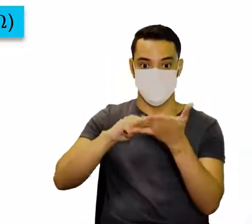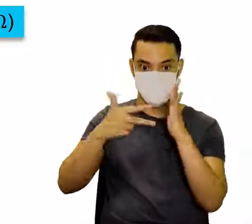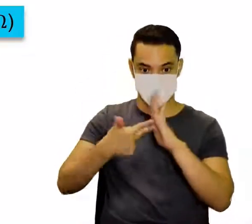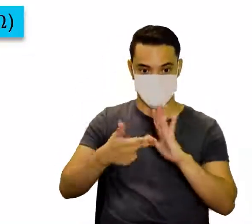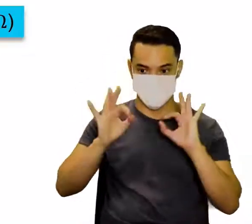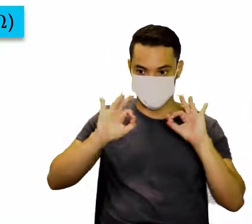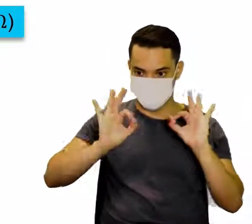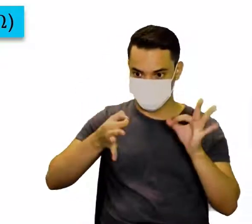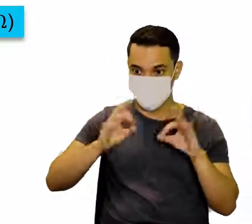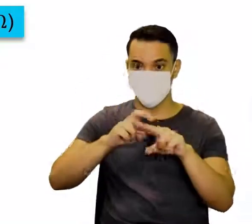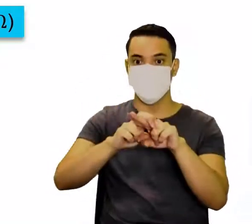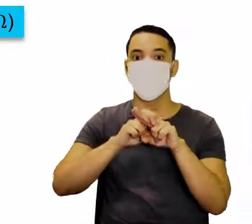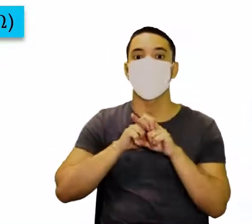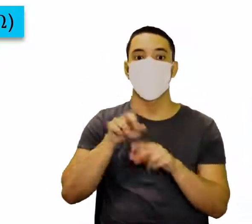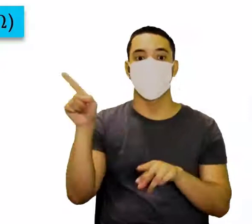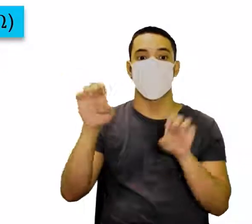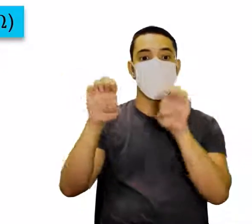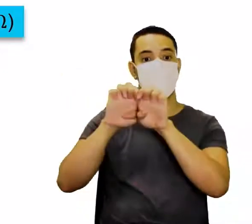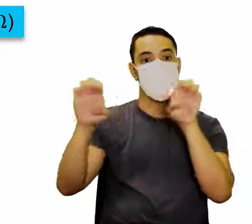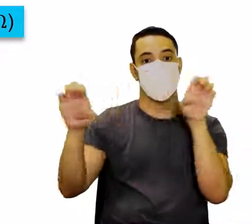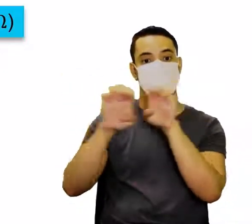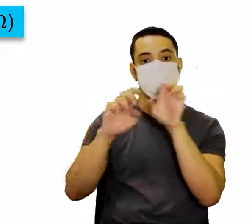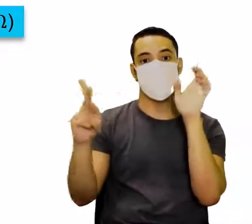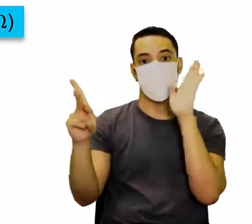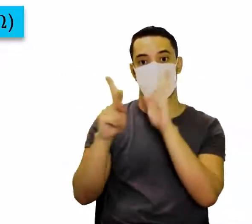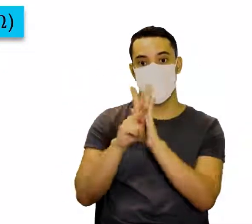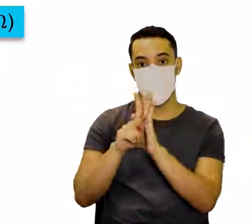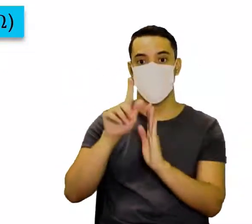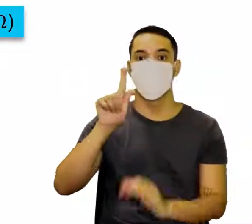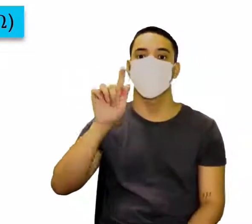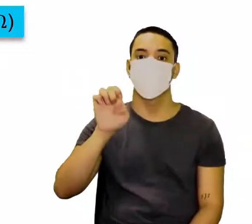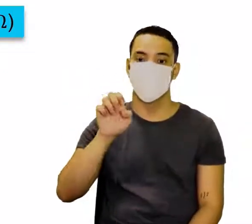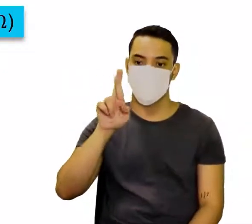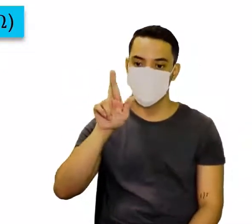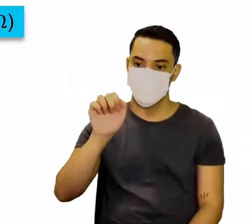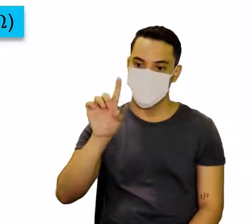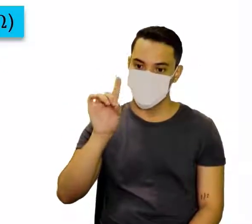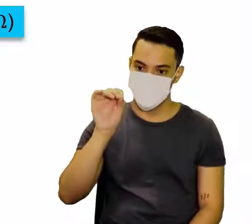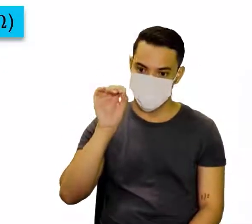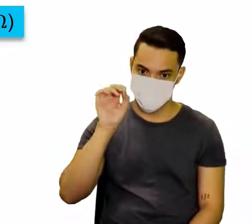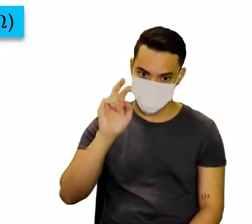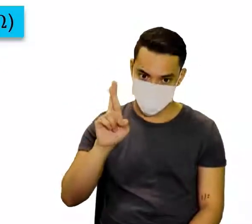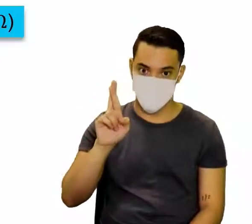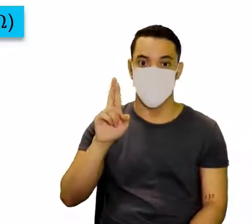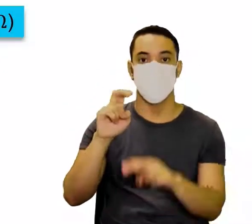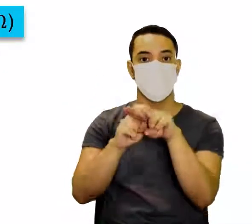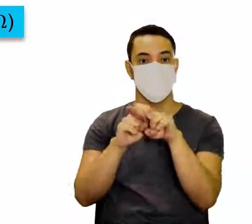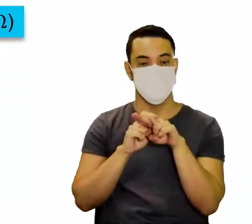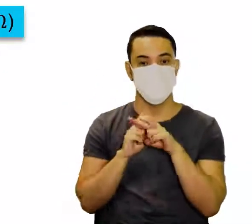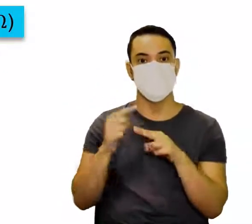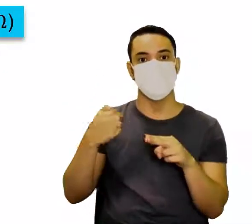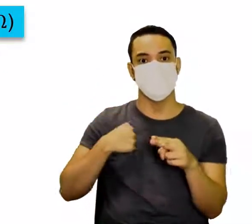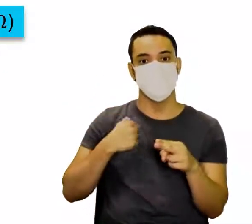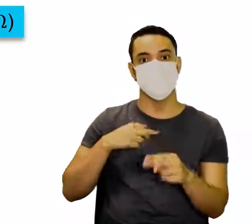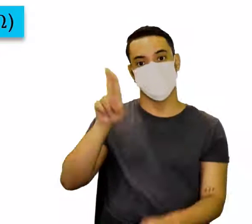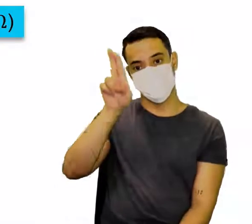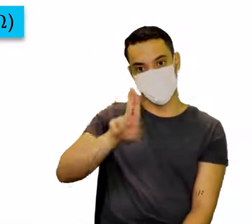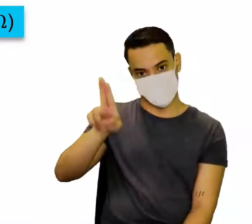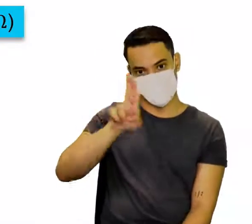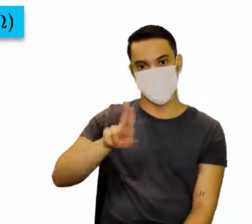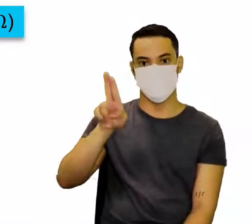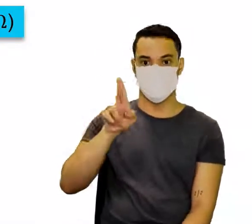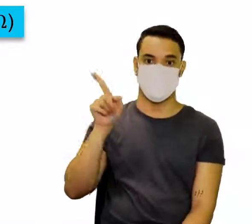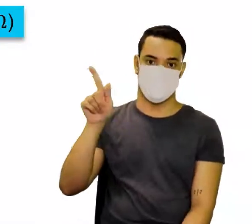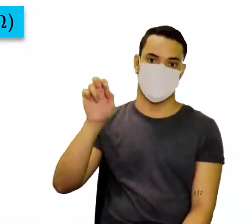tá aqui a equação de um gerador, ok? Então, quando nós estivermos trabalhando o